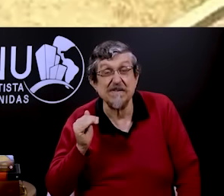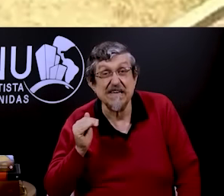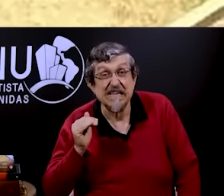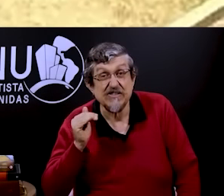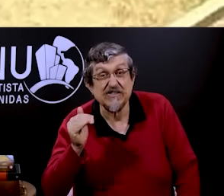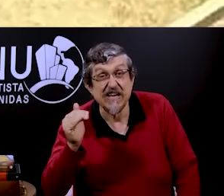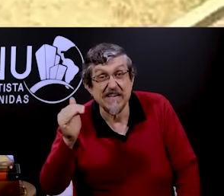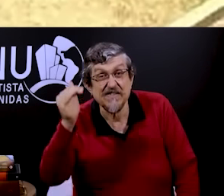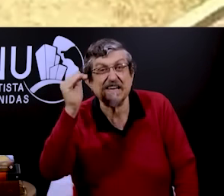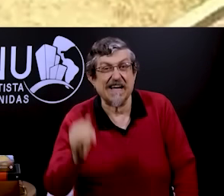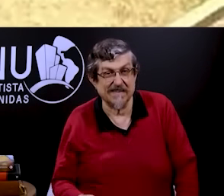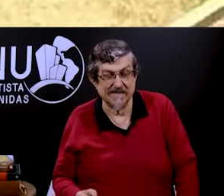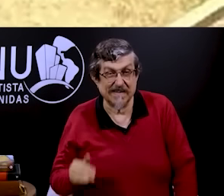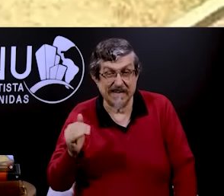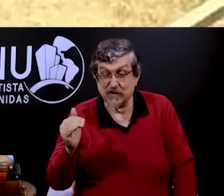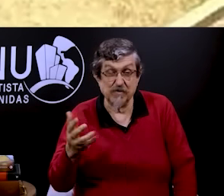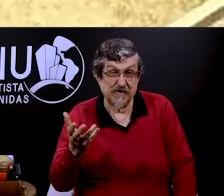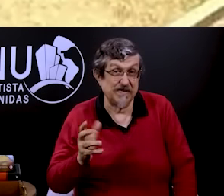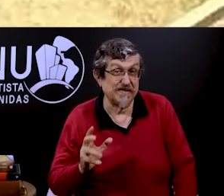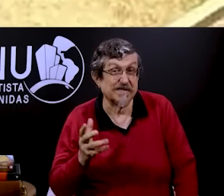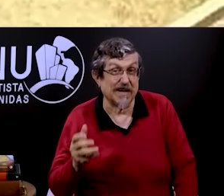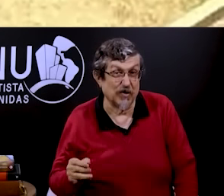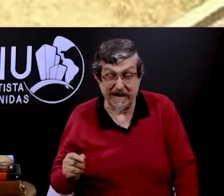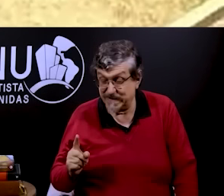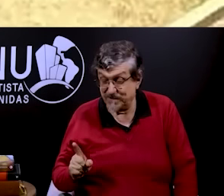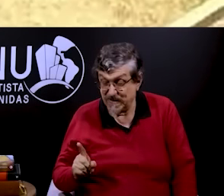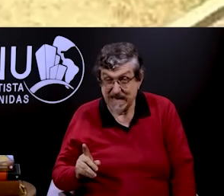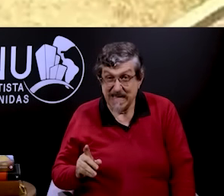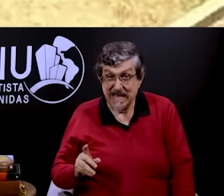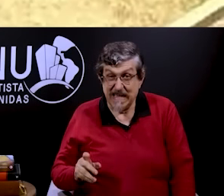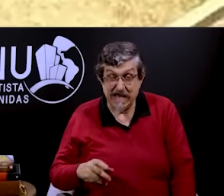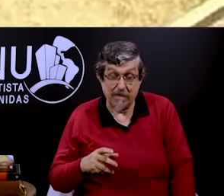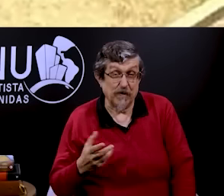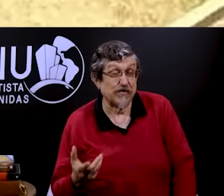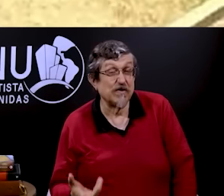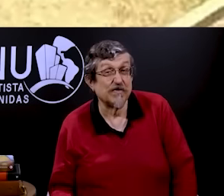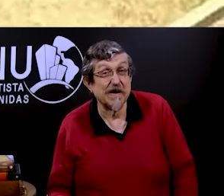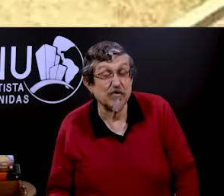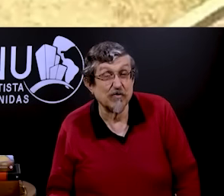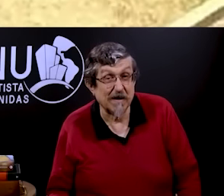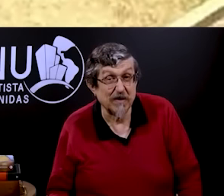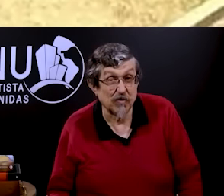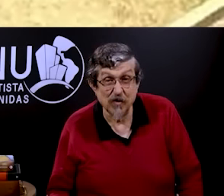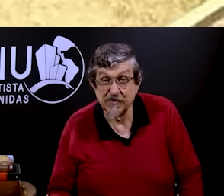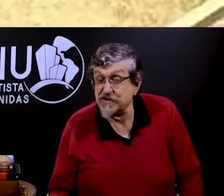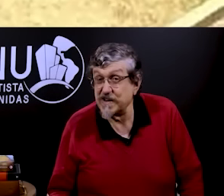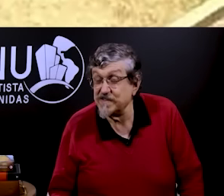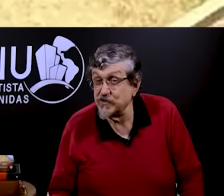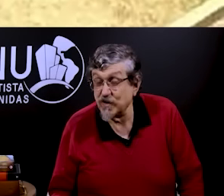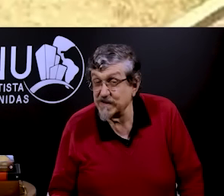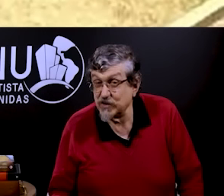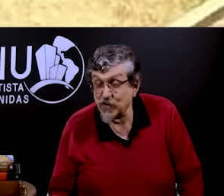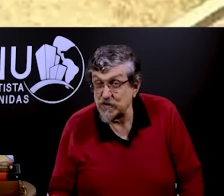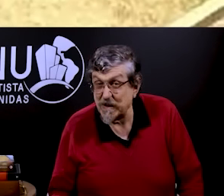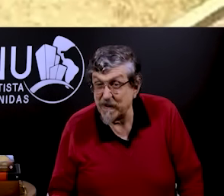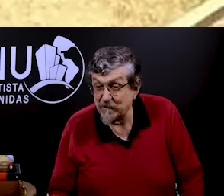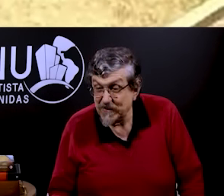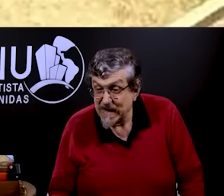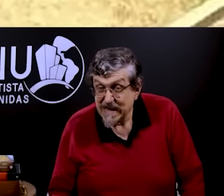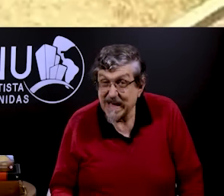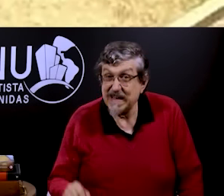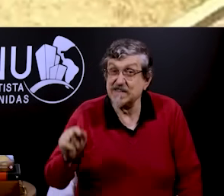uma pirâmide cheia de escadas. Ela era, como se diz, escalonada. E é por isso que nós temos no capítulo 11 de Gênesis a história da Torre